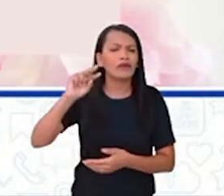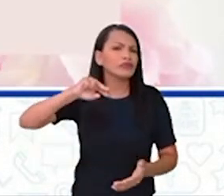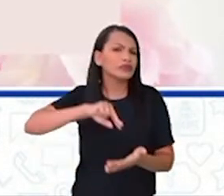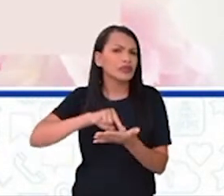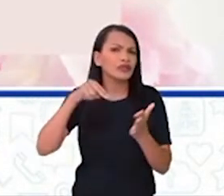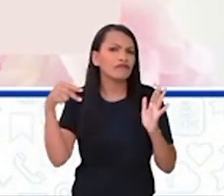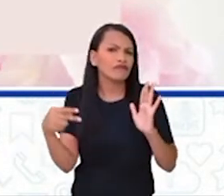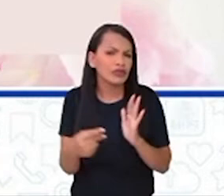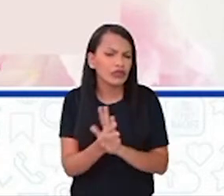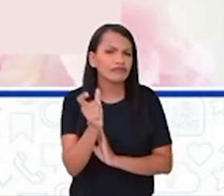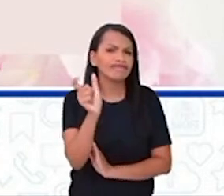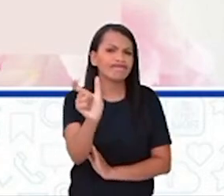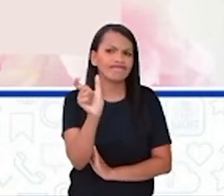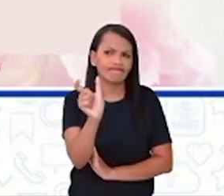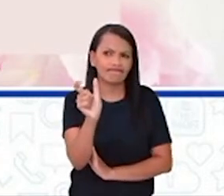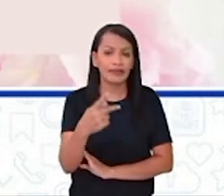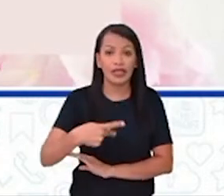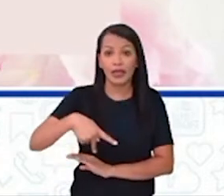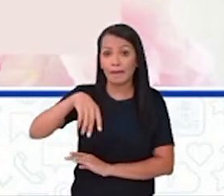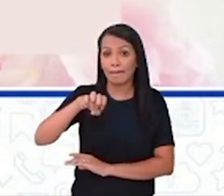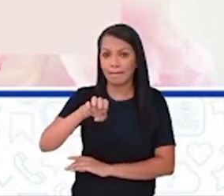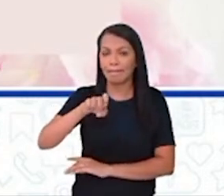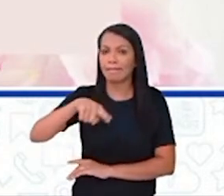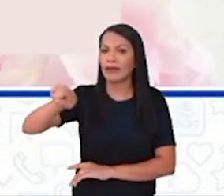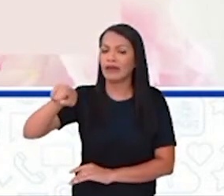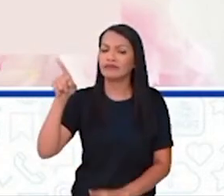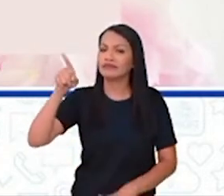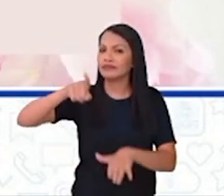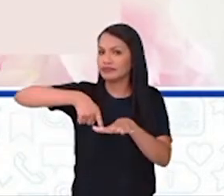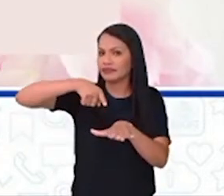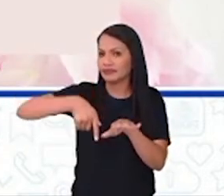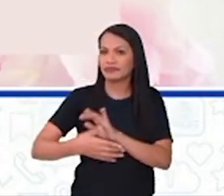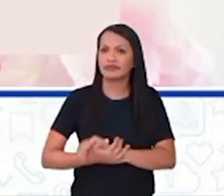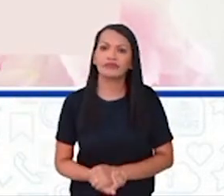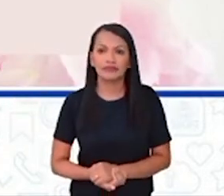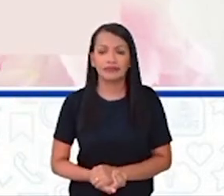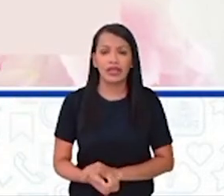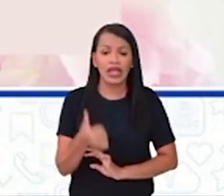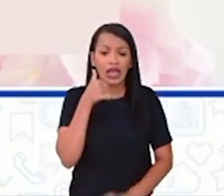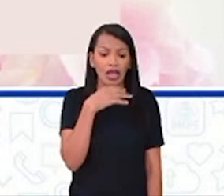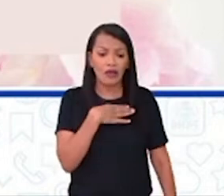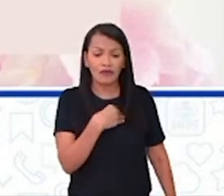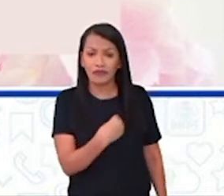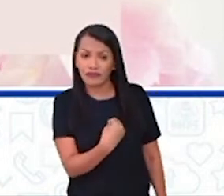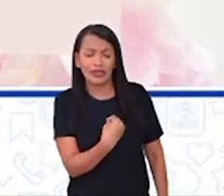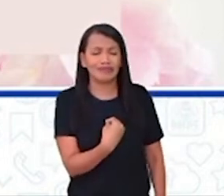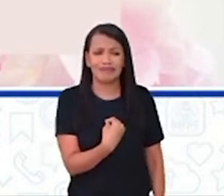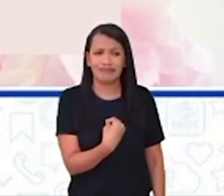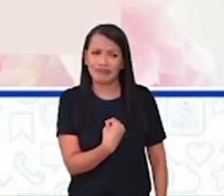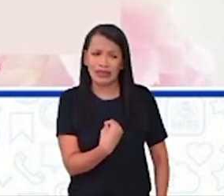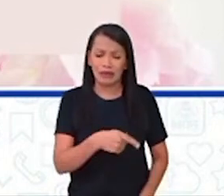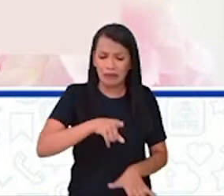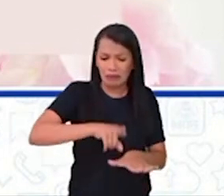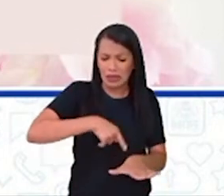das expressões com palavra pé nos exemplos a seguir. A filha não arredou o pé de